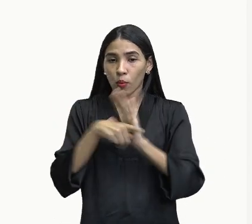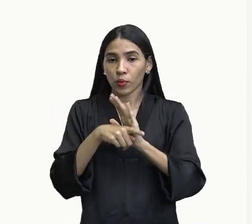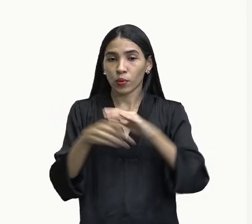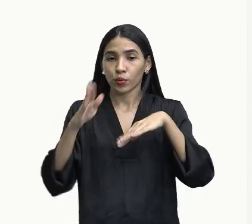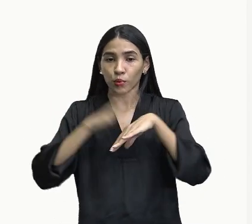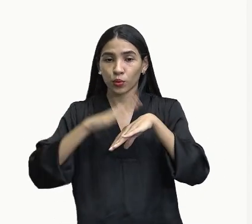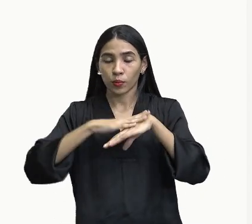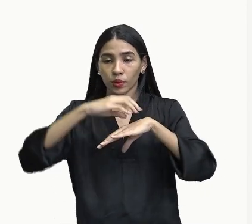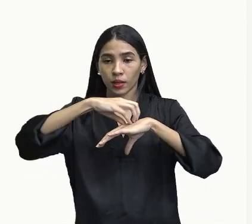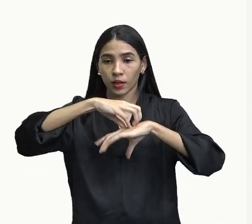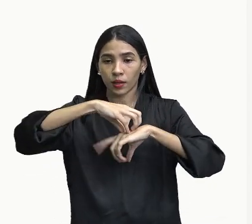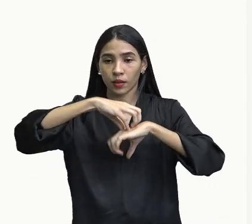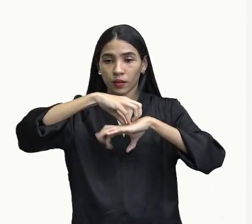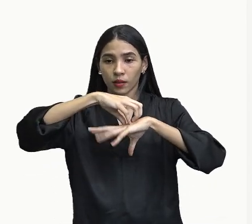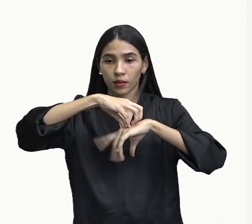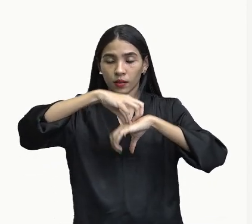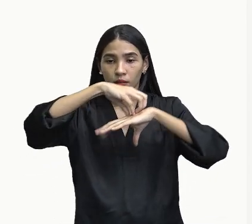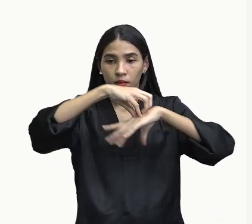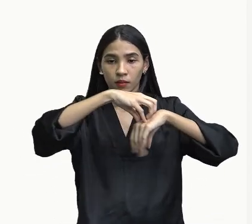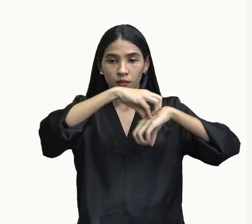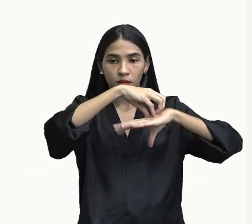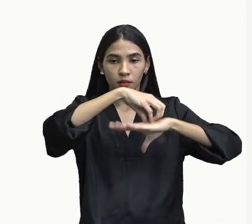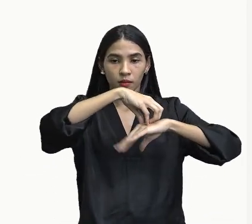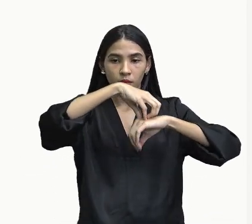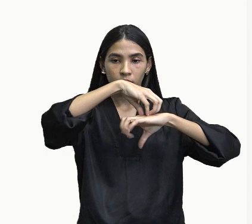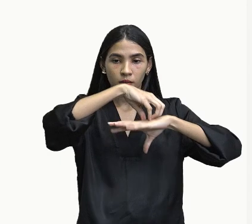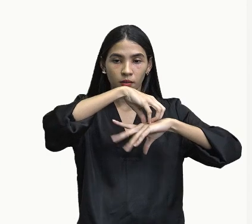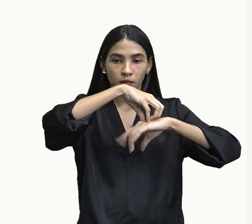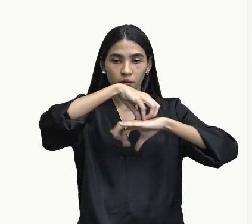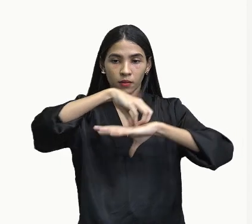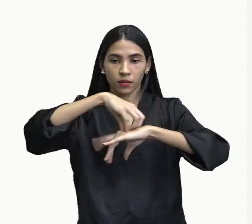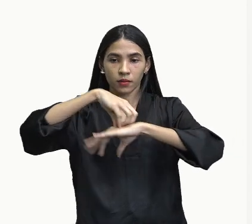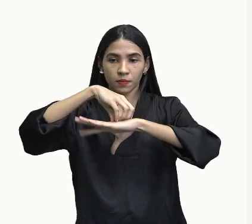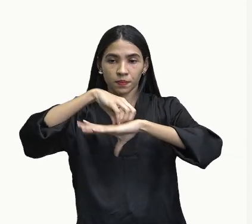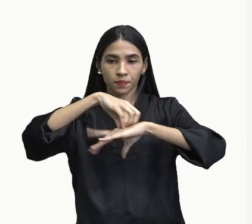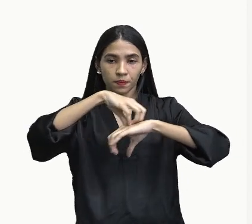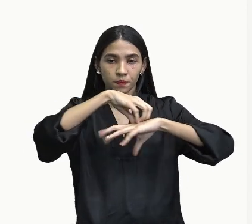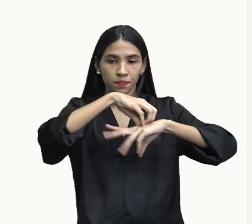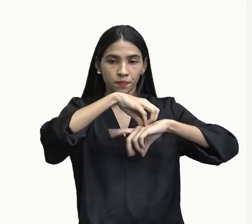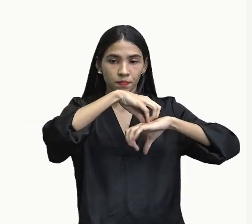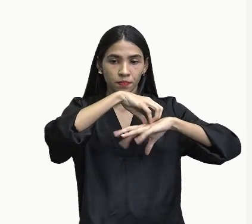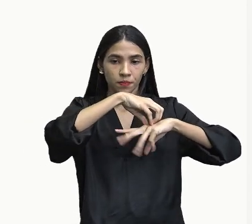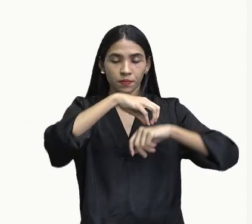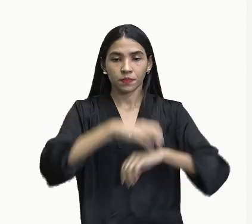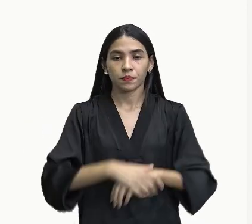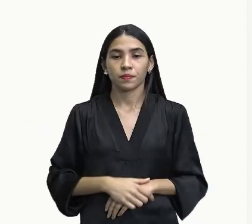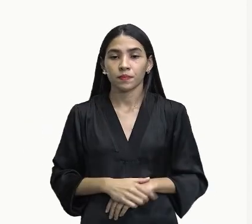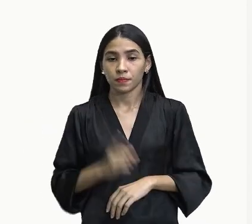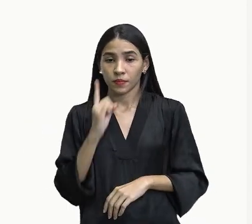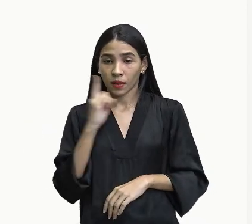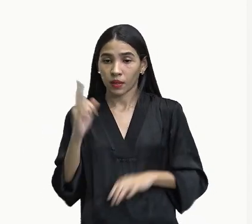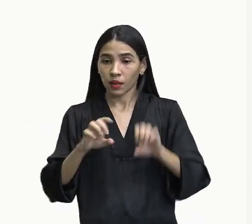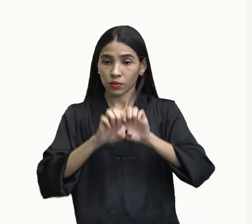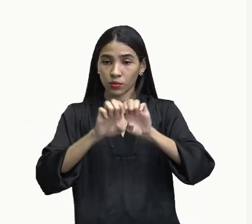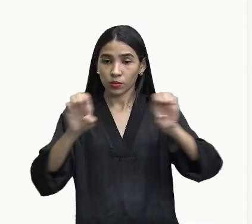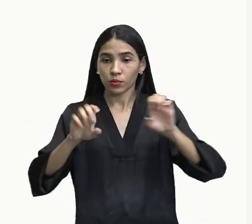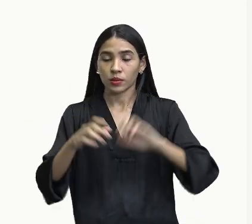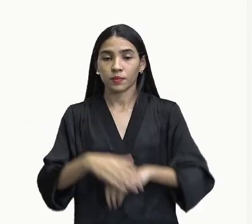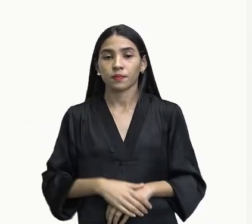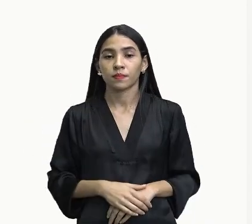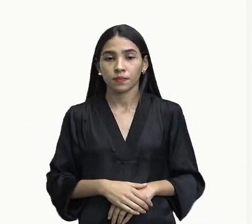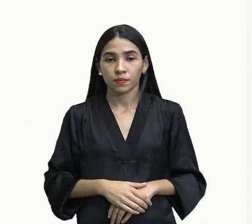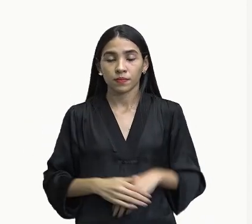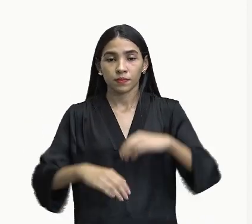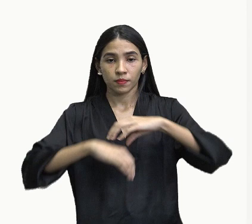quinidários, como lembrando aí para vocês, são representados nesse grupo pelos pólipos e pelas águas vivas. Mas nesse esquema aqui nós temos